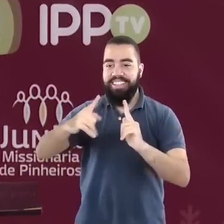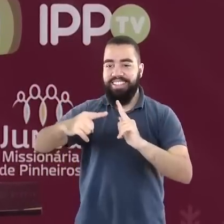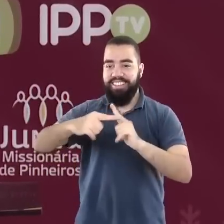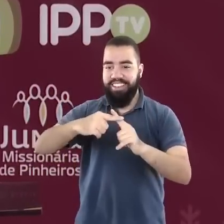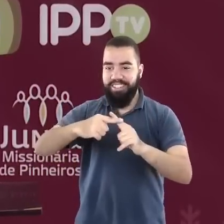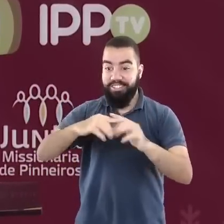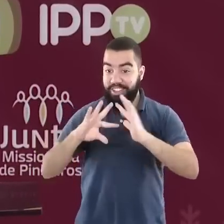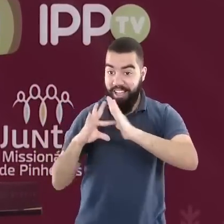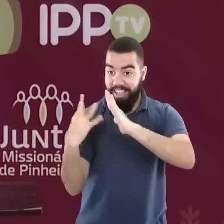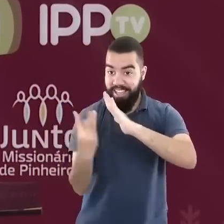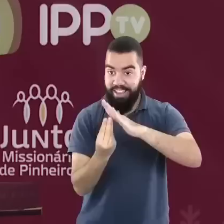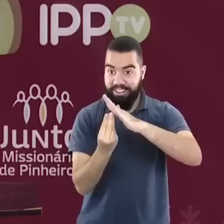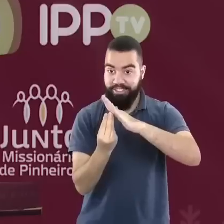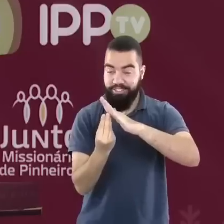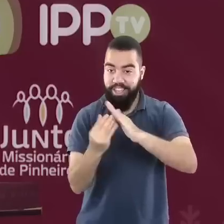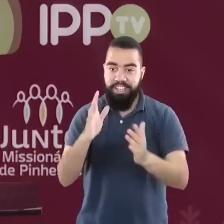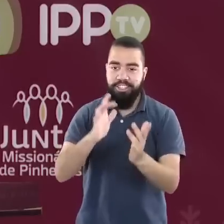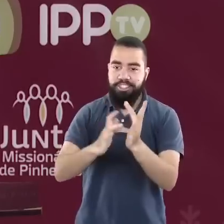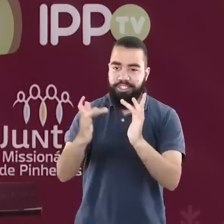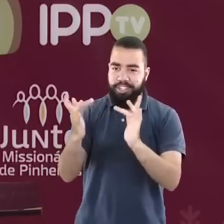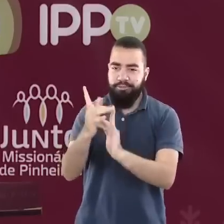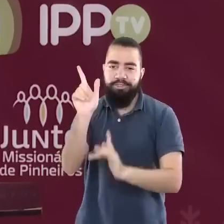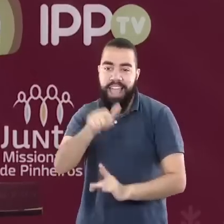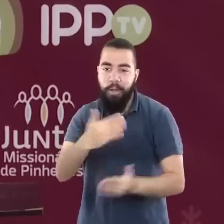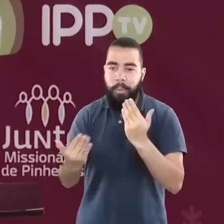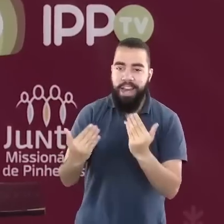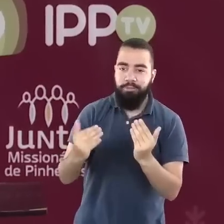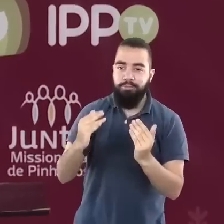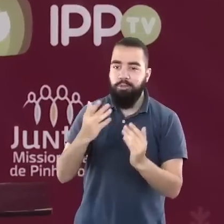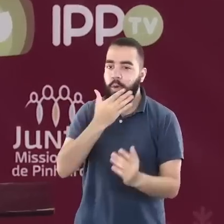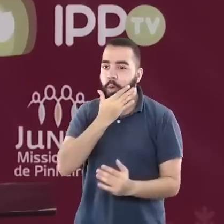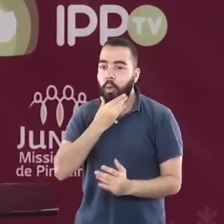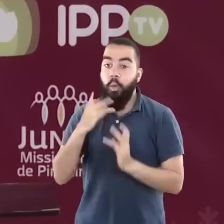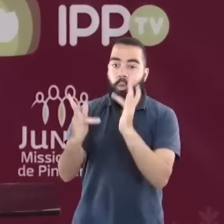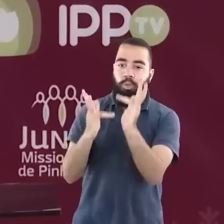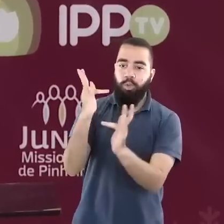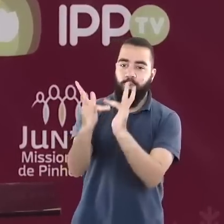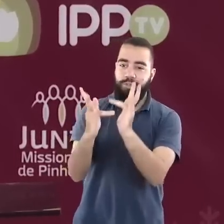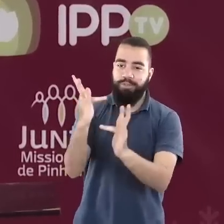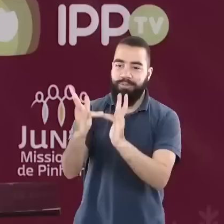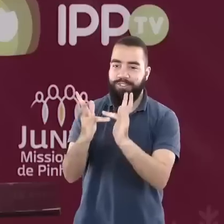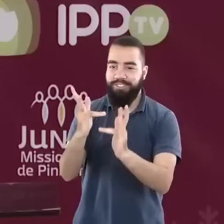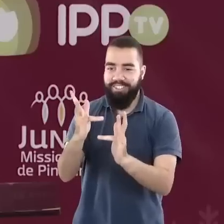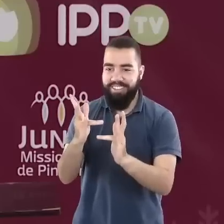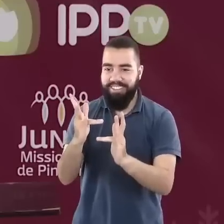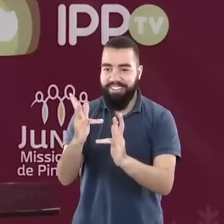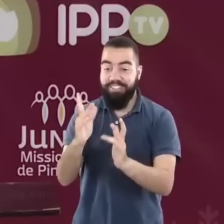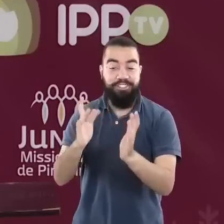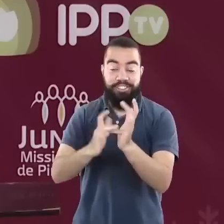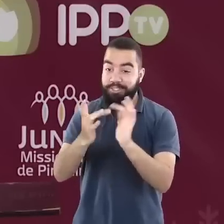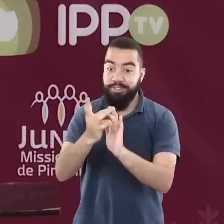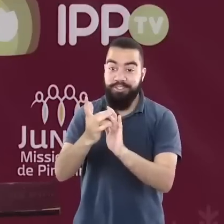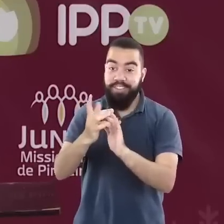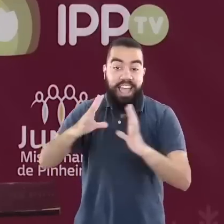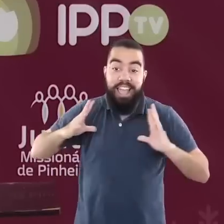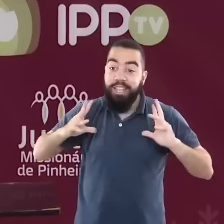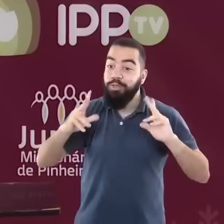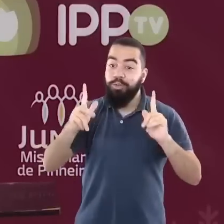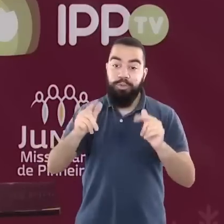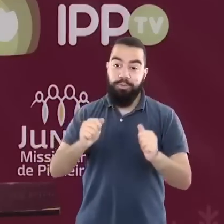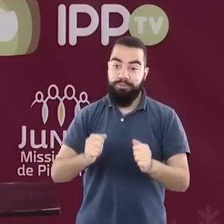igreja ele é o Noivo da igreja Ele é tudo na igreja